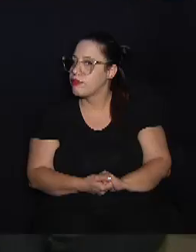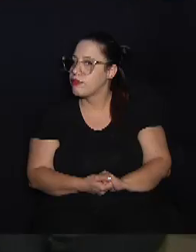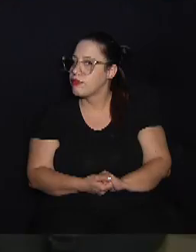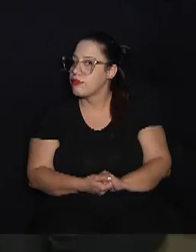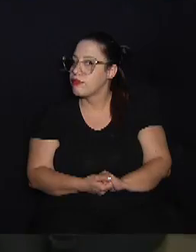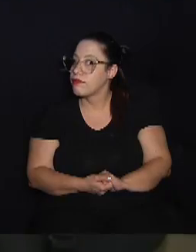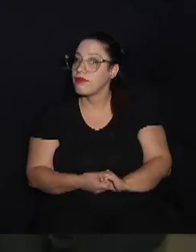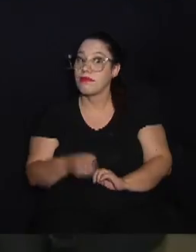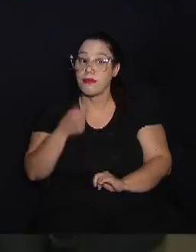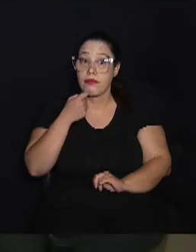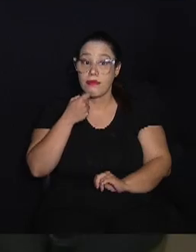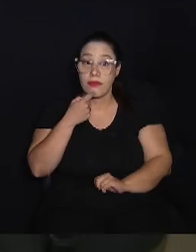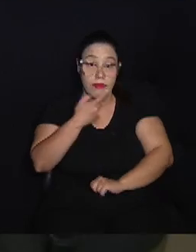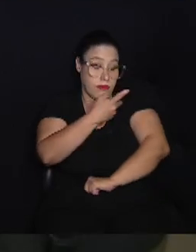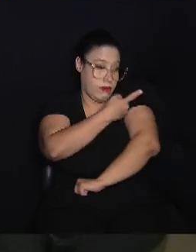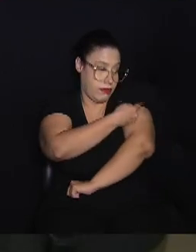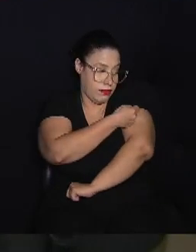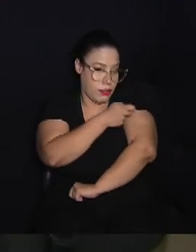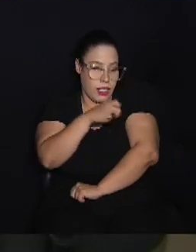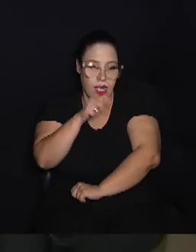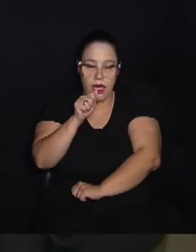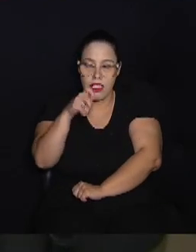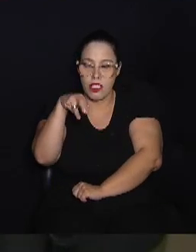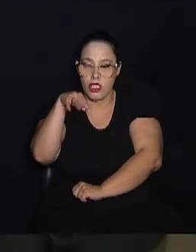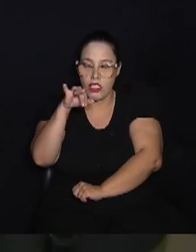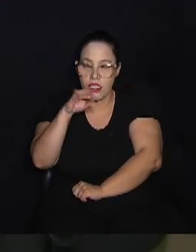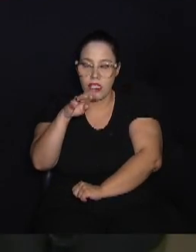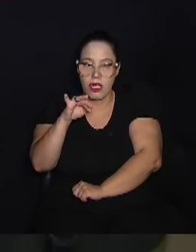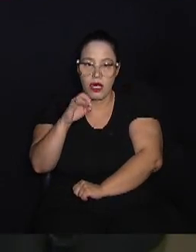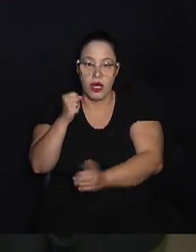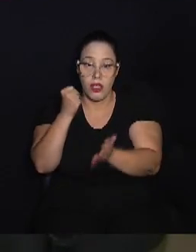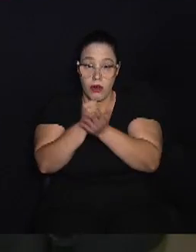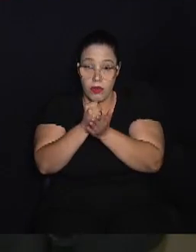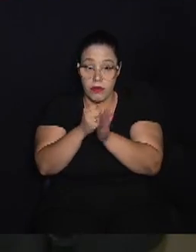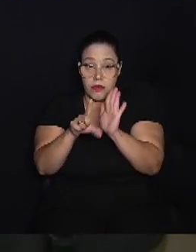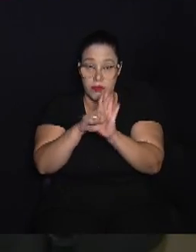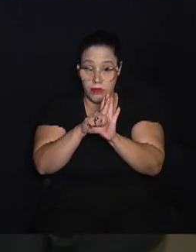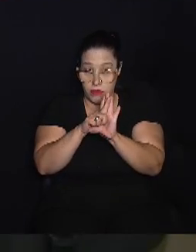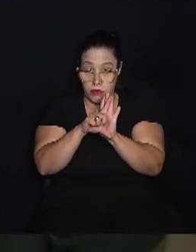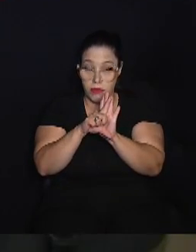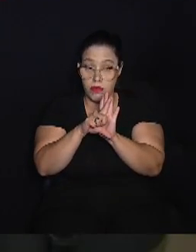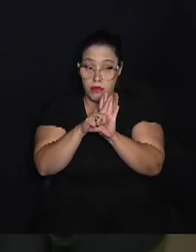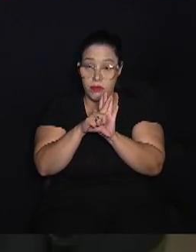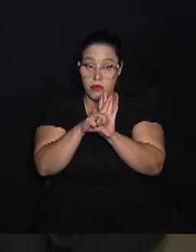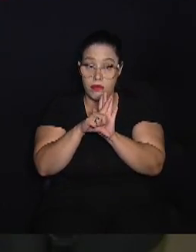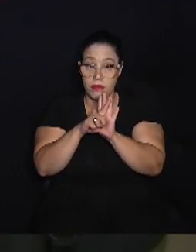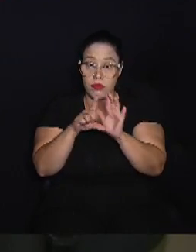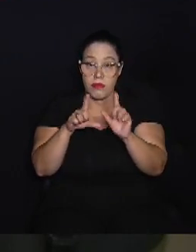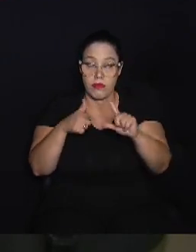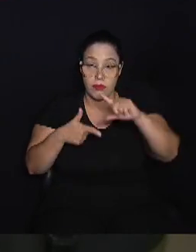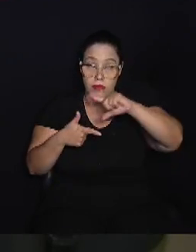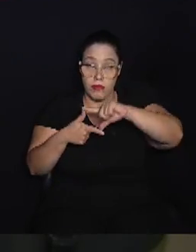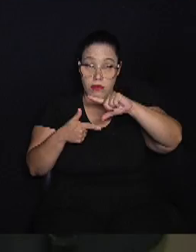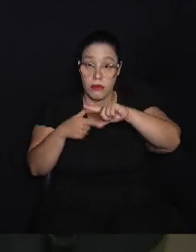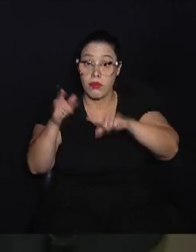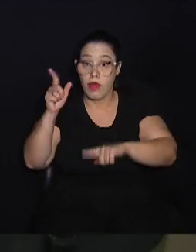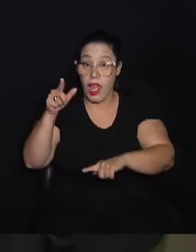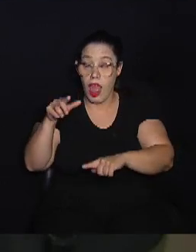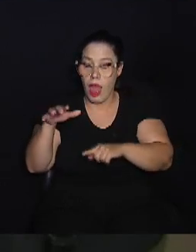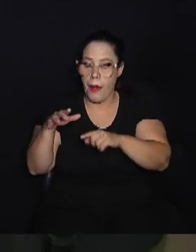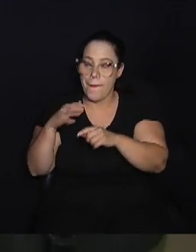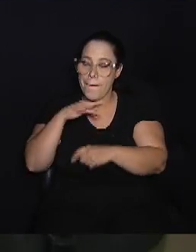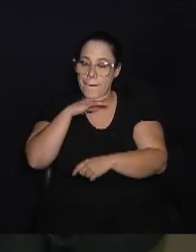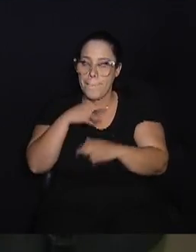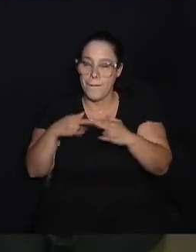Em Campinas, a vacinação antirrábica é obrigatória por lei municipal. No quadro É o Bicho de hoje, você confere